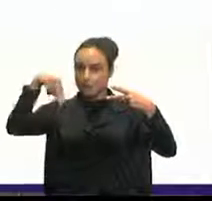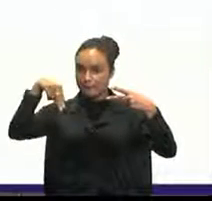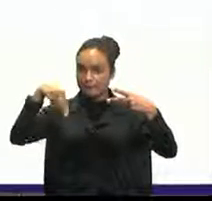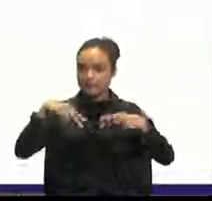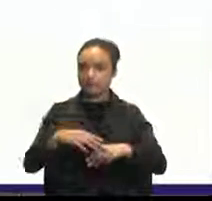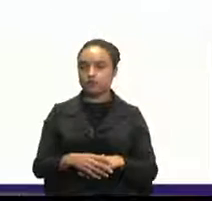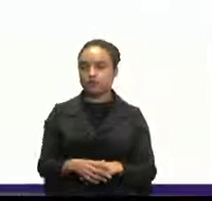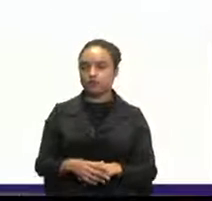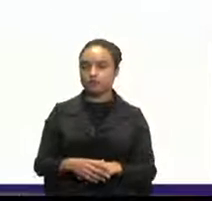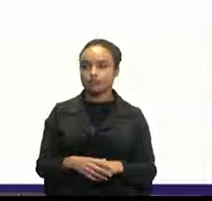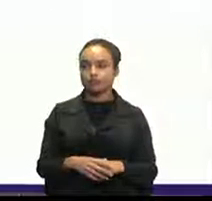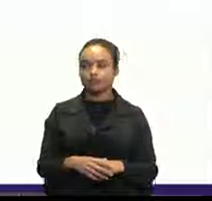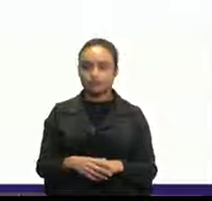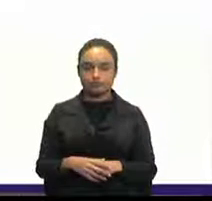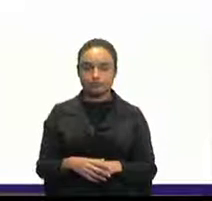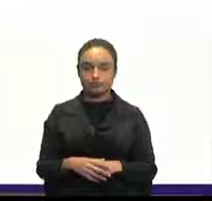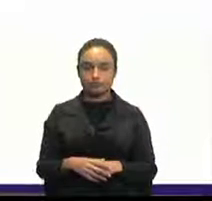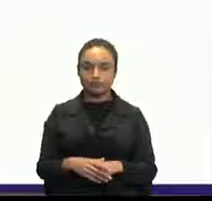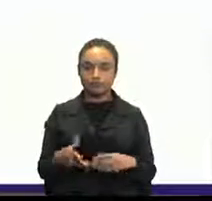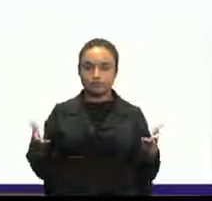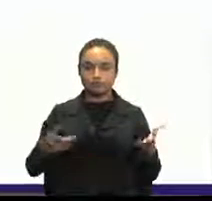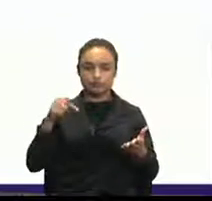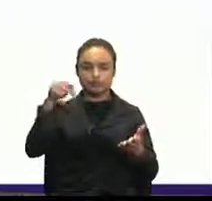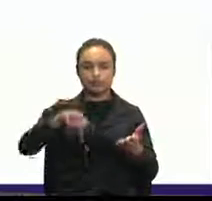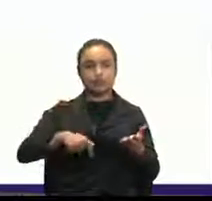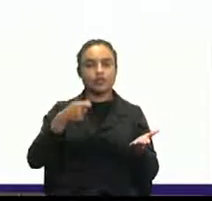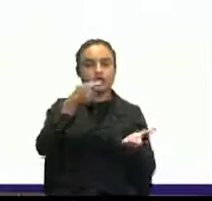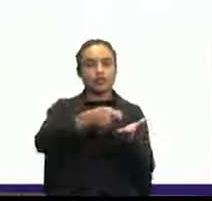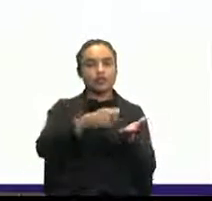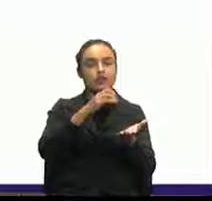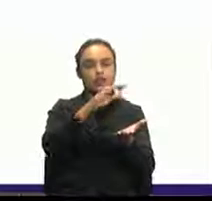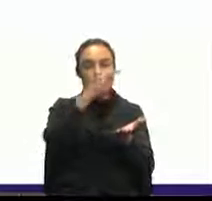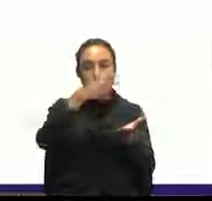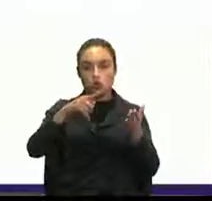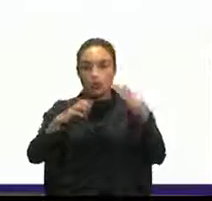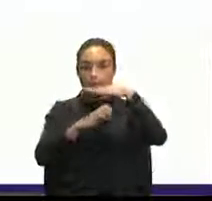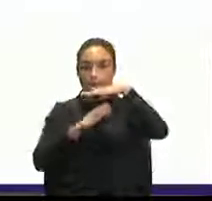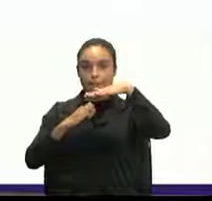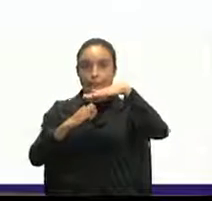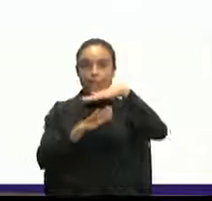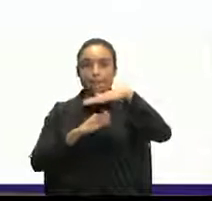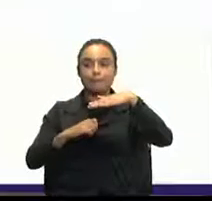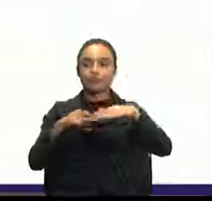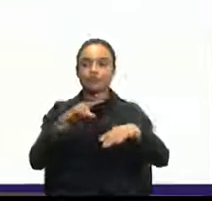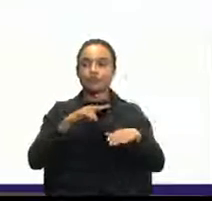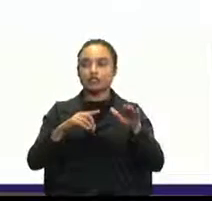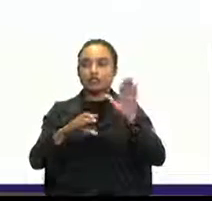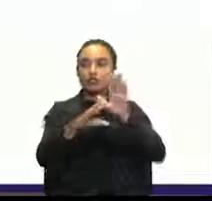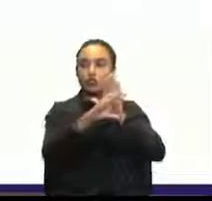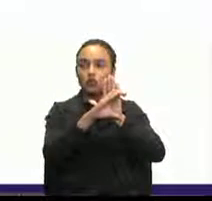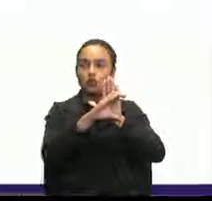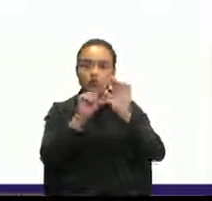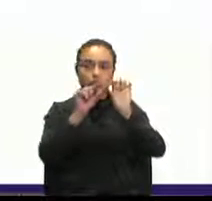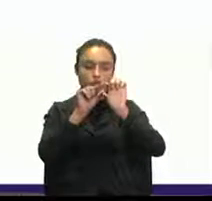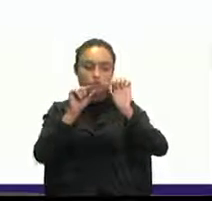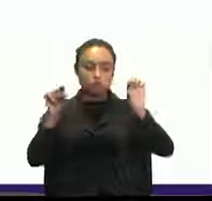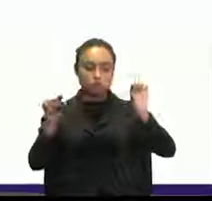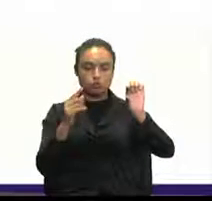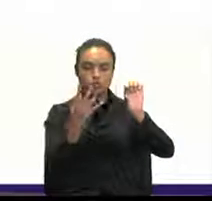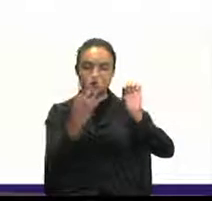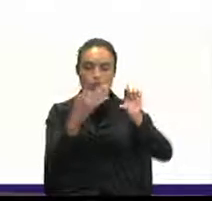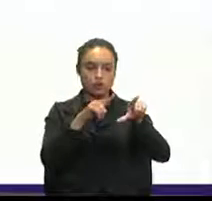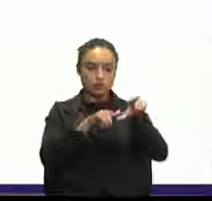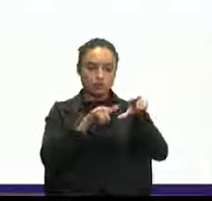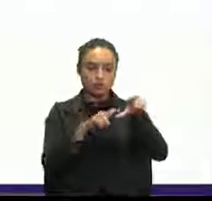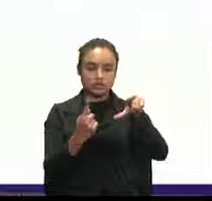nominativa no brasil as ações das empresas negociadas em bolsa identificadas por códigos sempre por quatro letras e um número